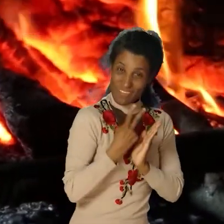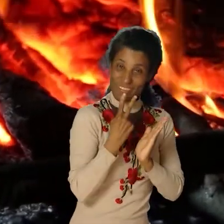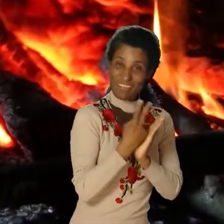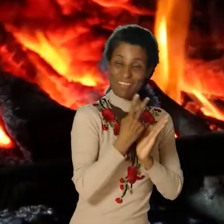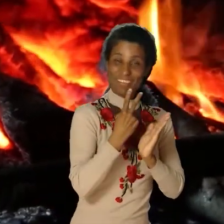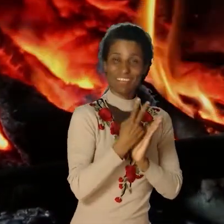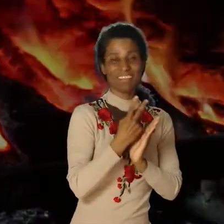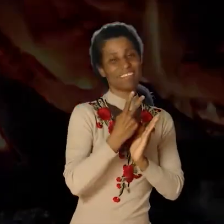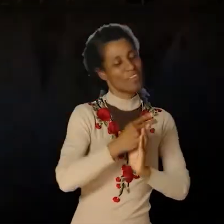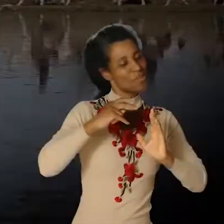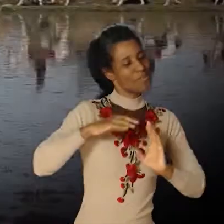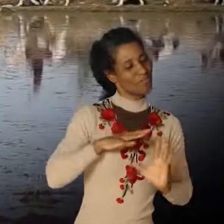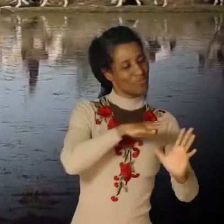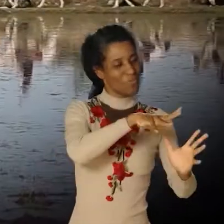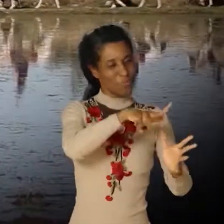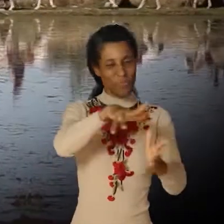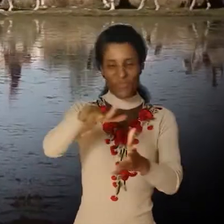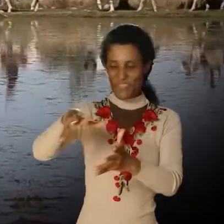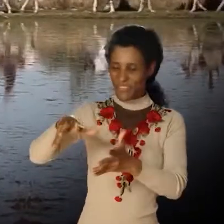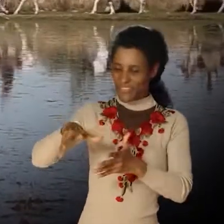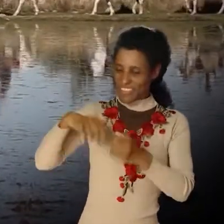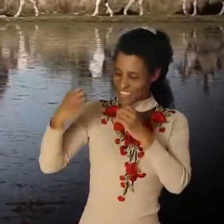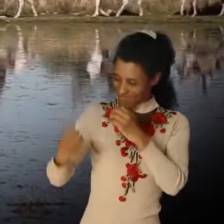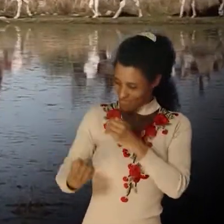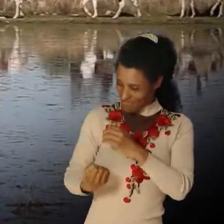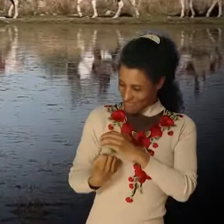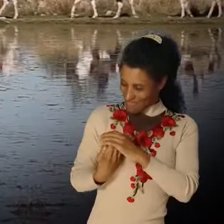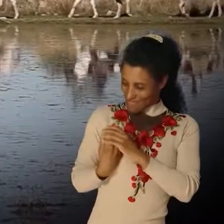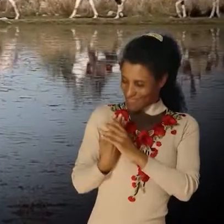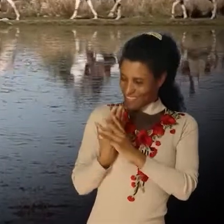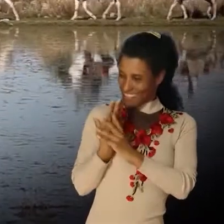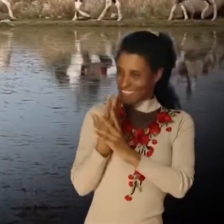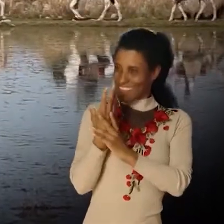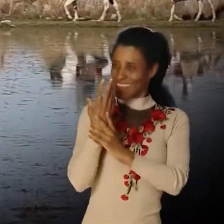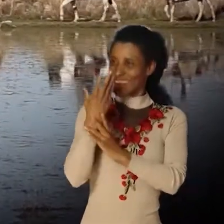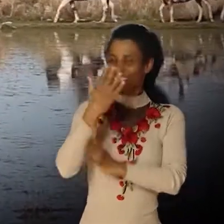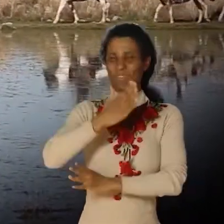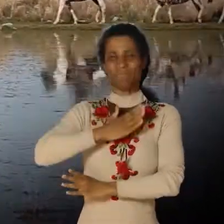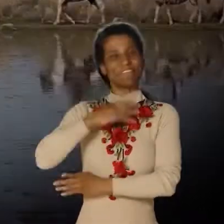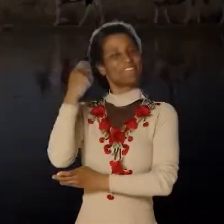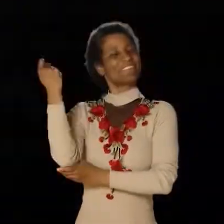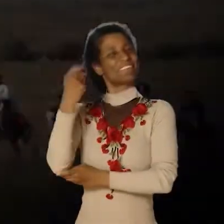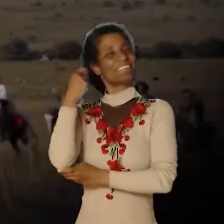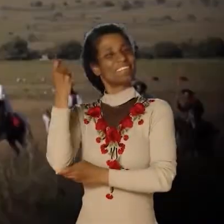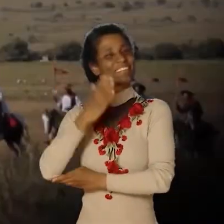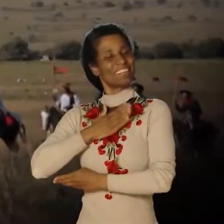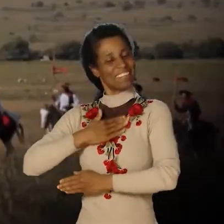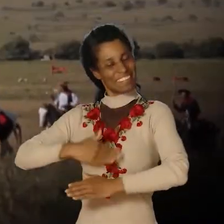ficar o mundo que eu construí.